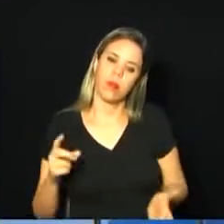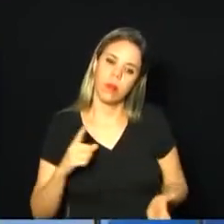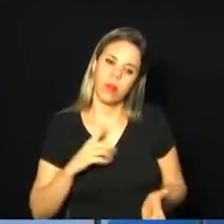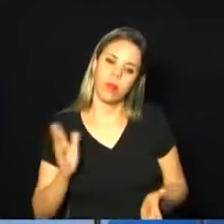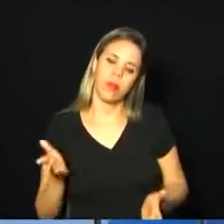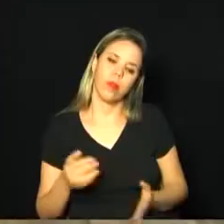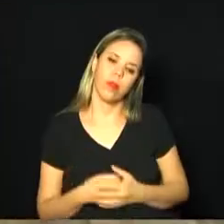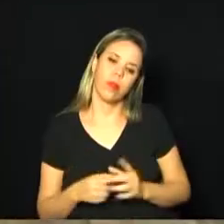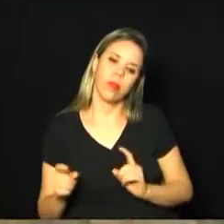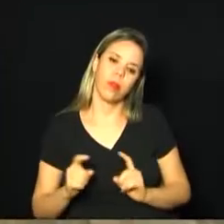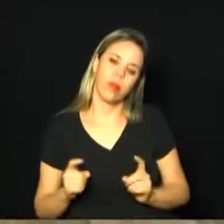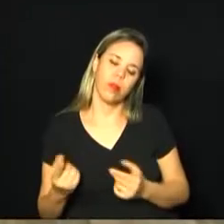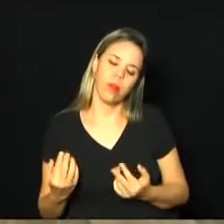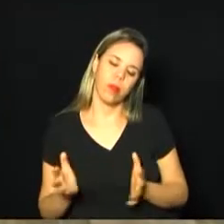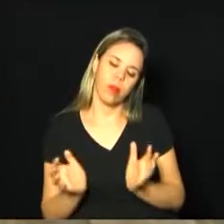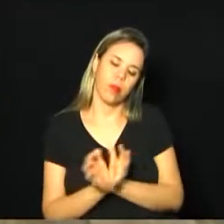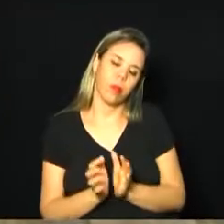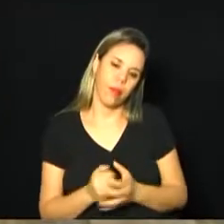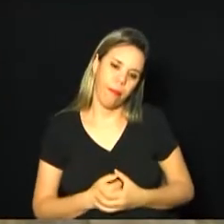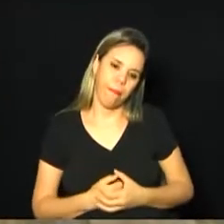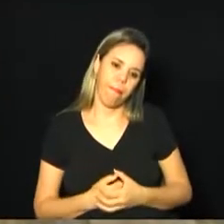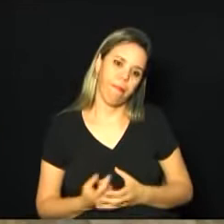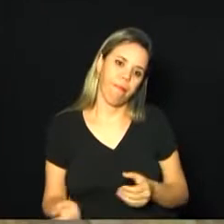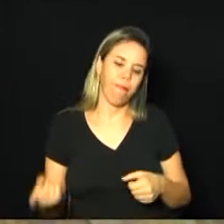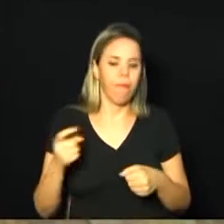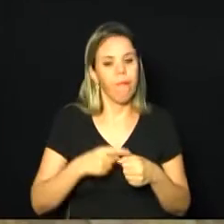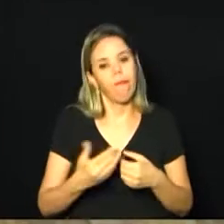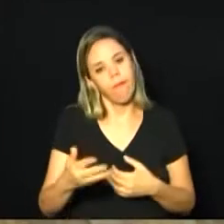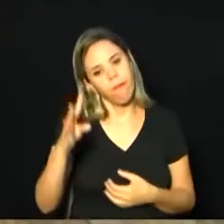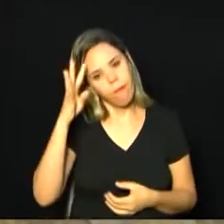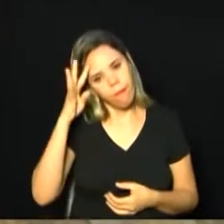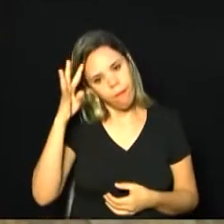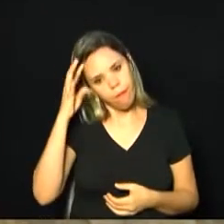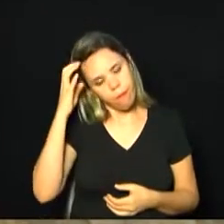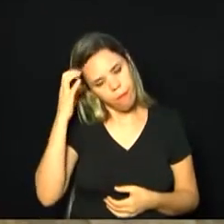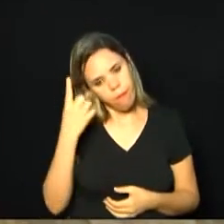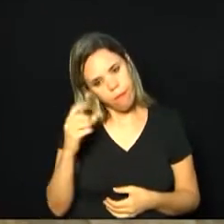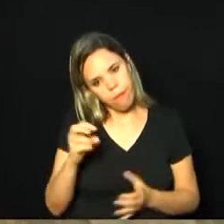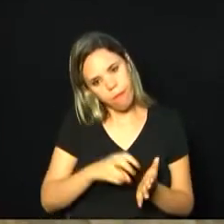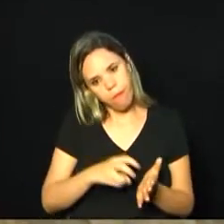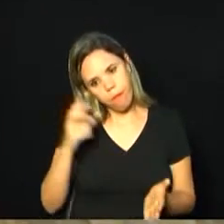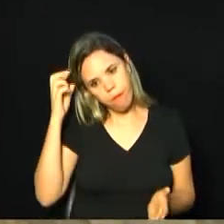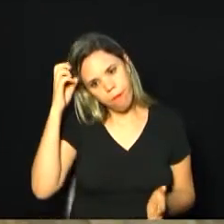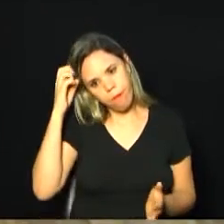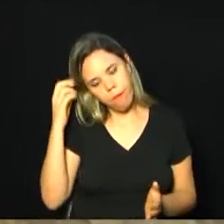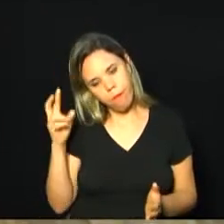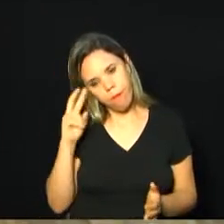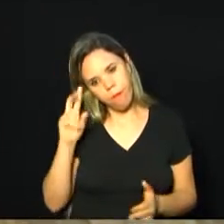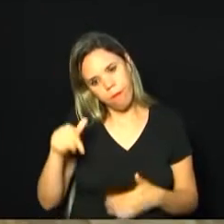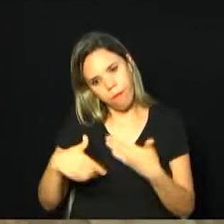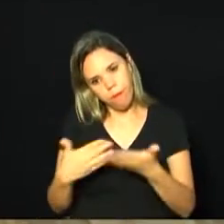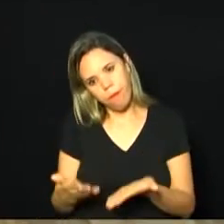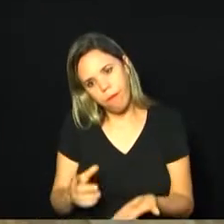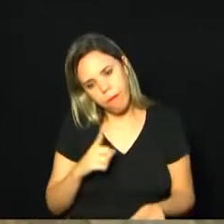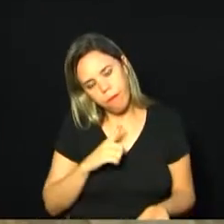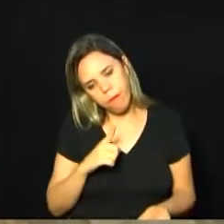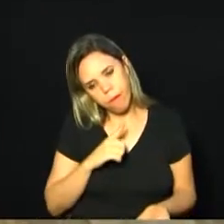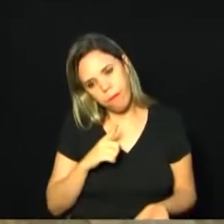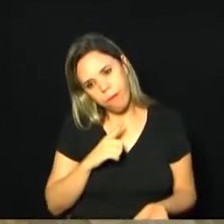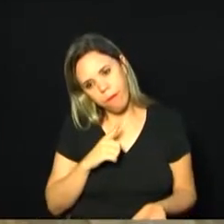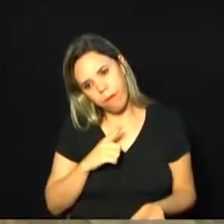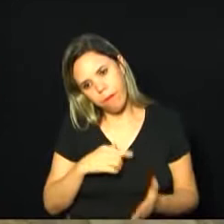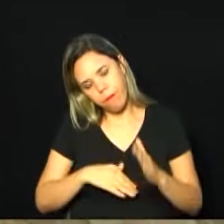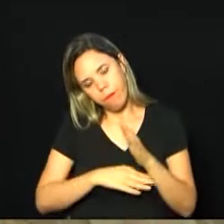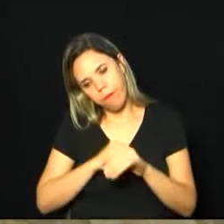Gabriel a gente já teve uma reunião dessa comissão ela volta então na quarta-feira 10 horas da manhã e na sequência nós temos então